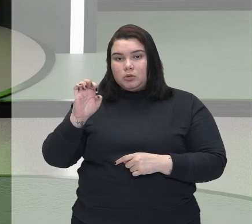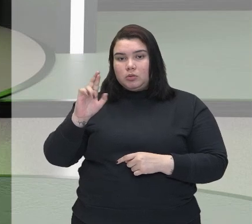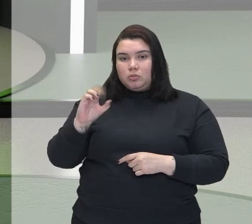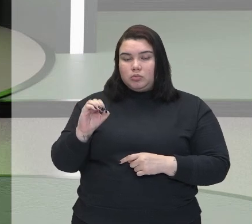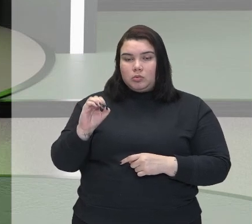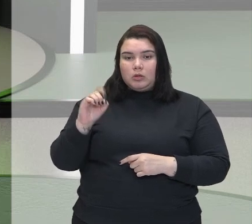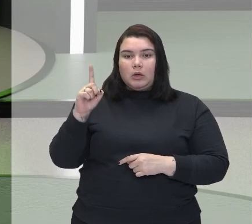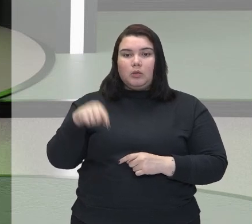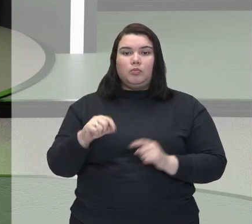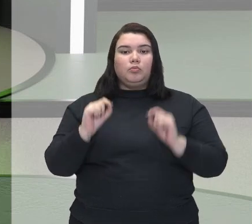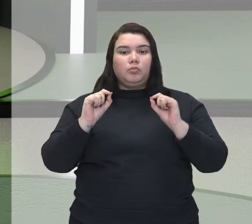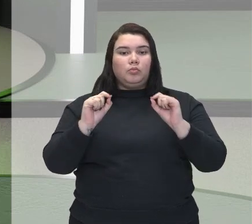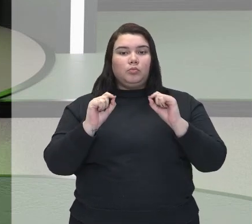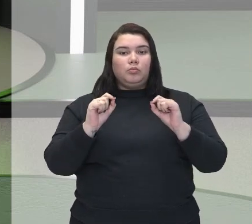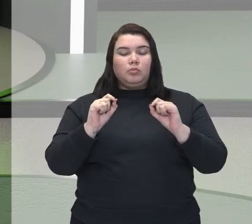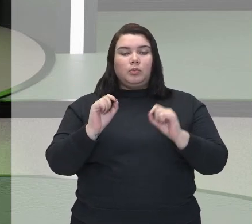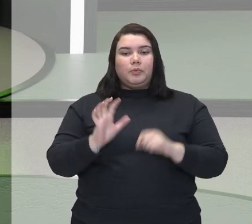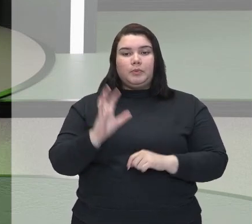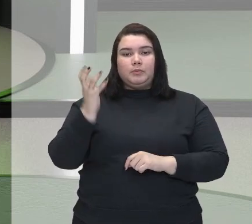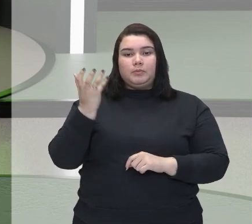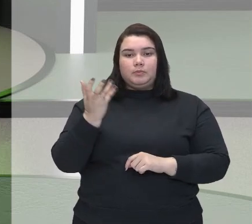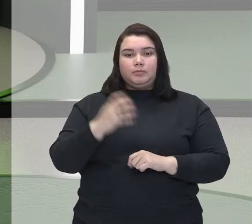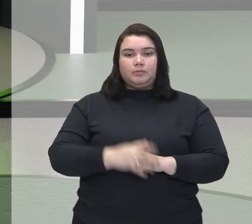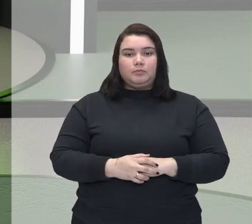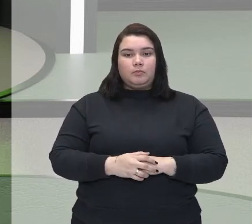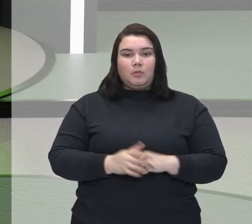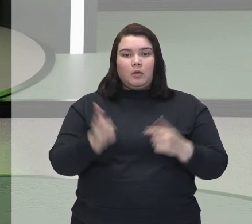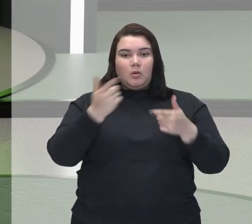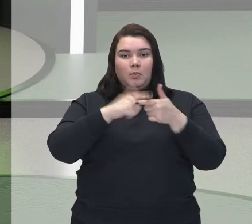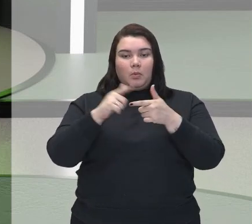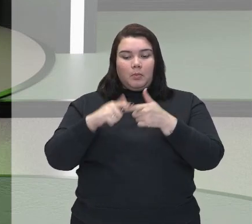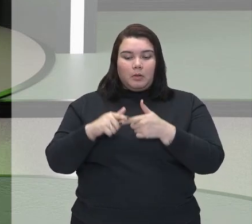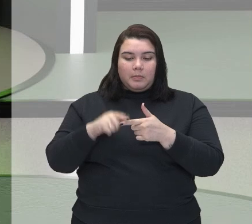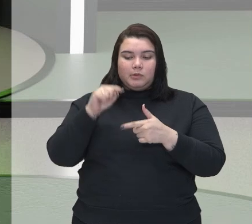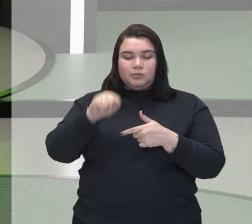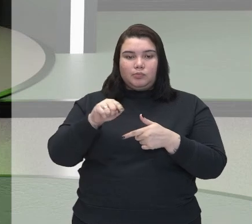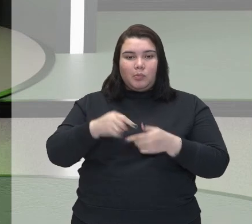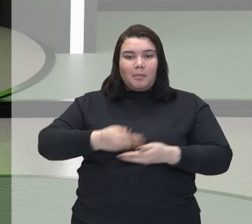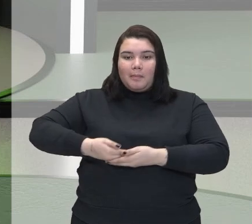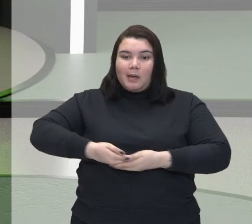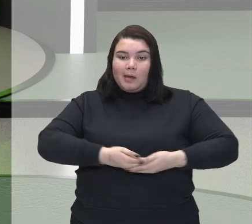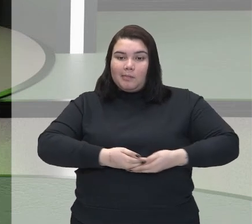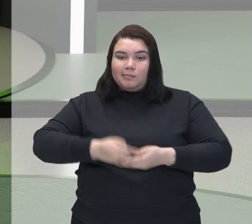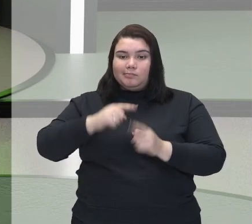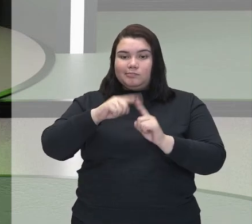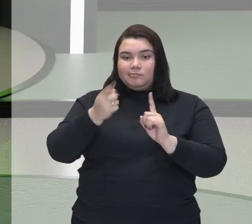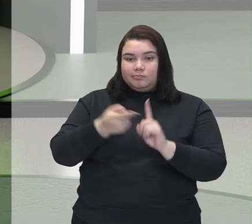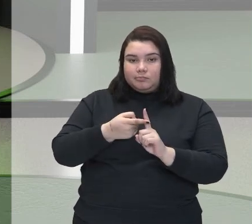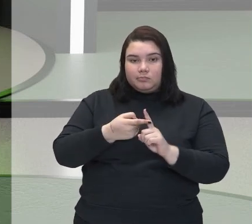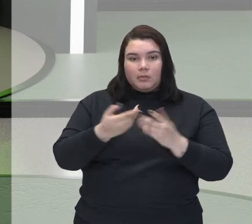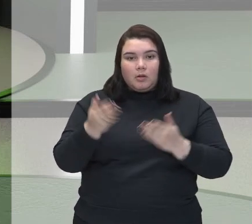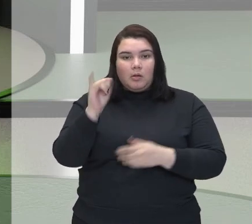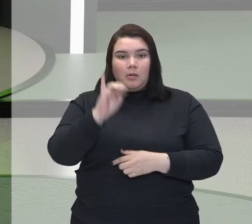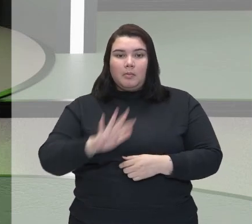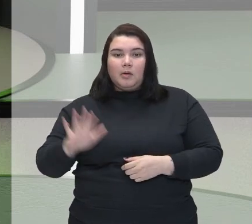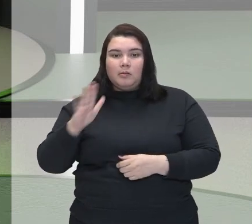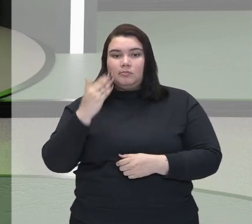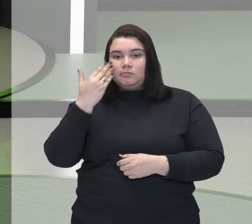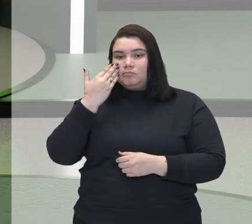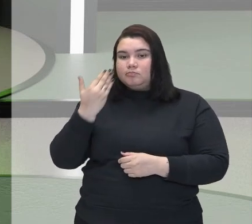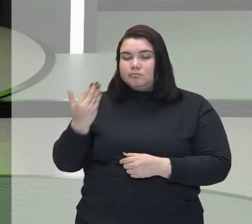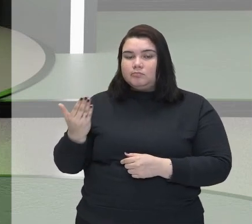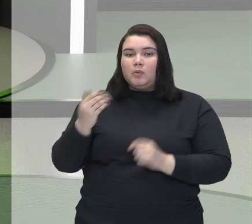teratogênico, ele causava problemas no feto. Então, por isso, observem aqui a imagem, muitos fetos nasceram